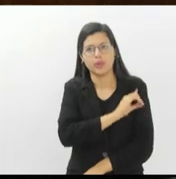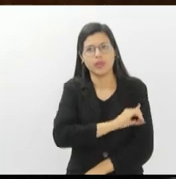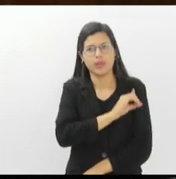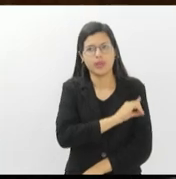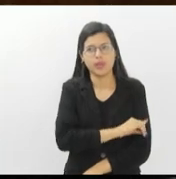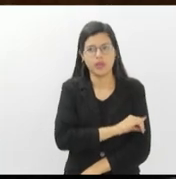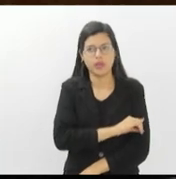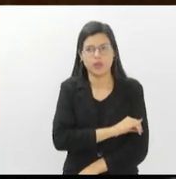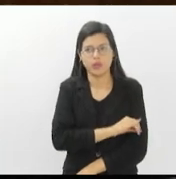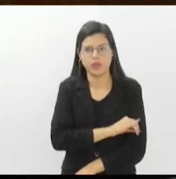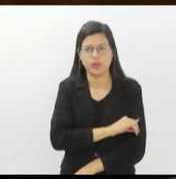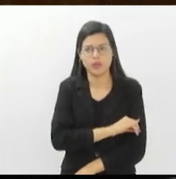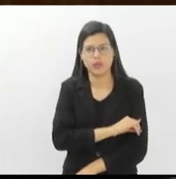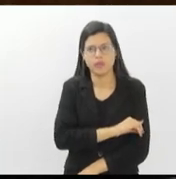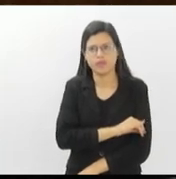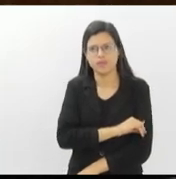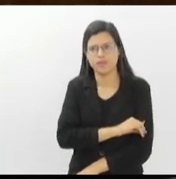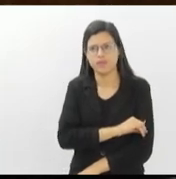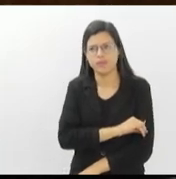exatamente pela sua